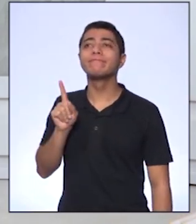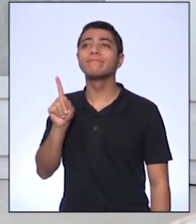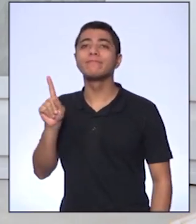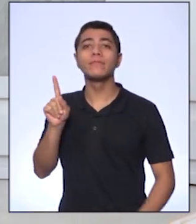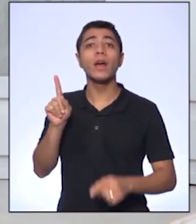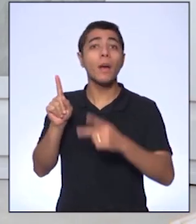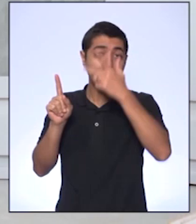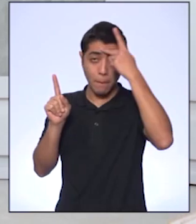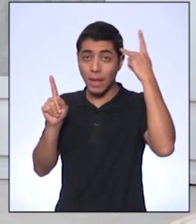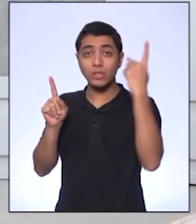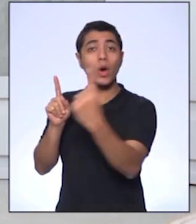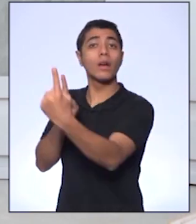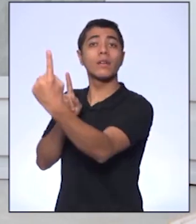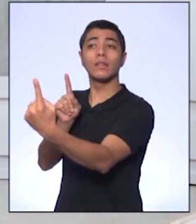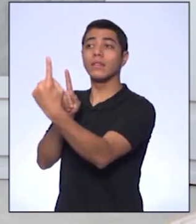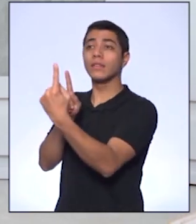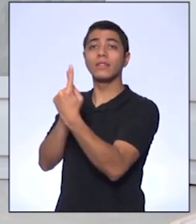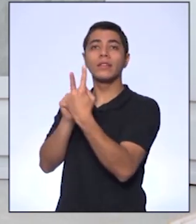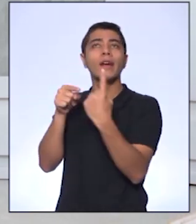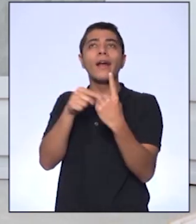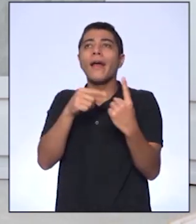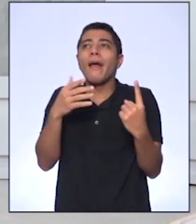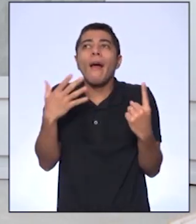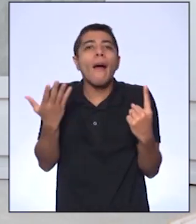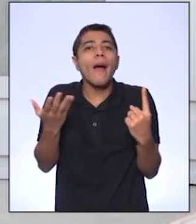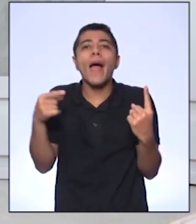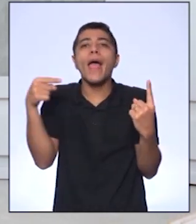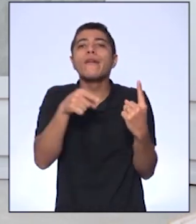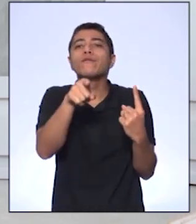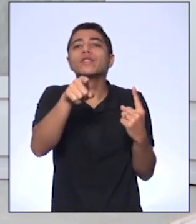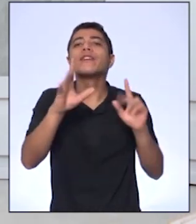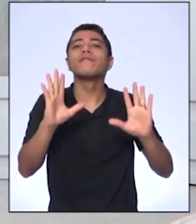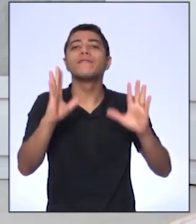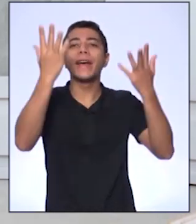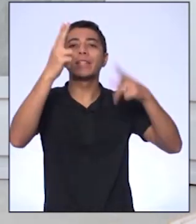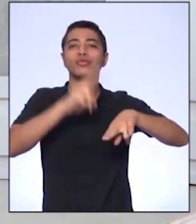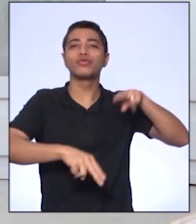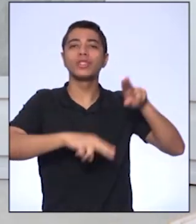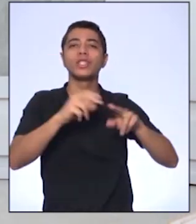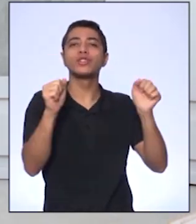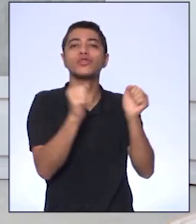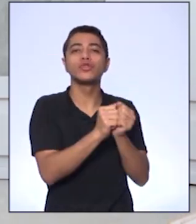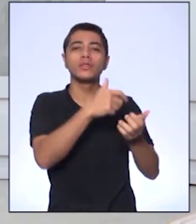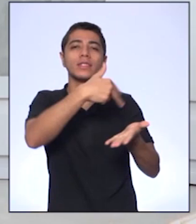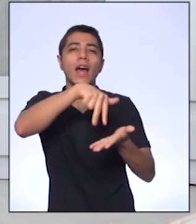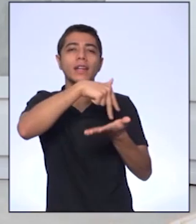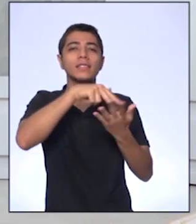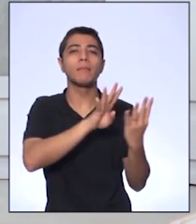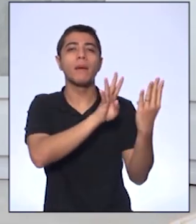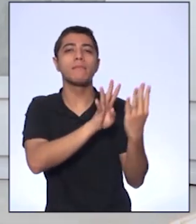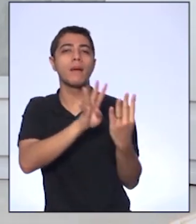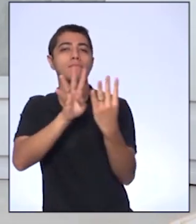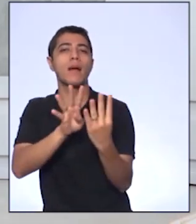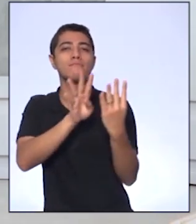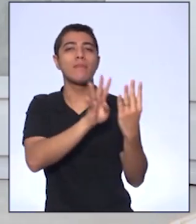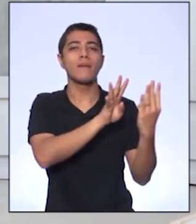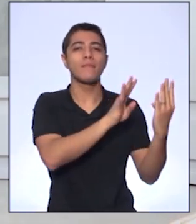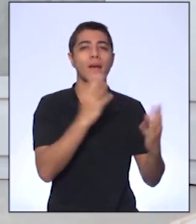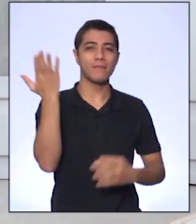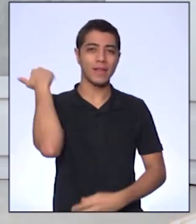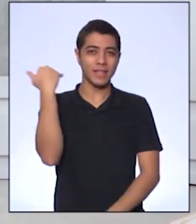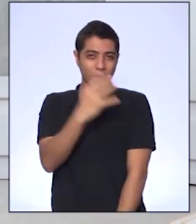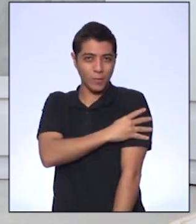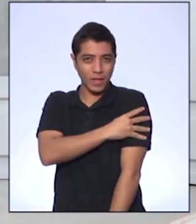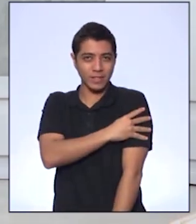dançou quadrilha com ela na 4ª série. Você não lembra o nome dessa pessoa, você não tem a menor noção de quem essa pessoa é, o nome dela. Já viveu essa